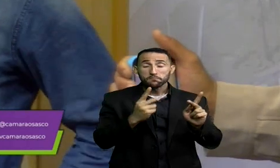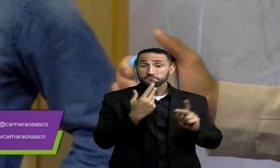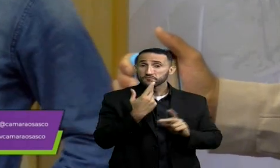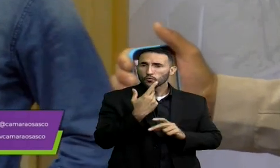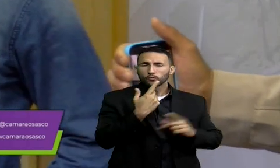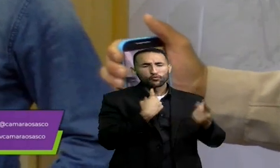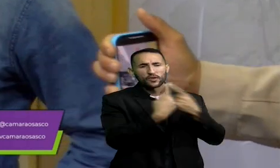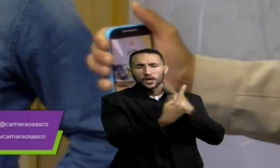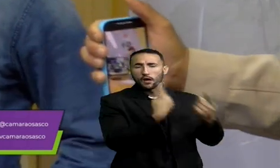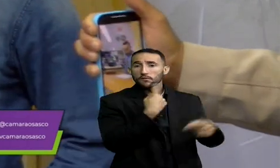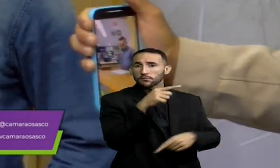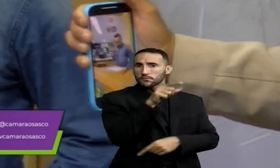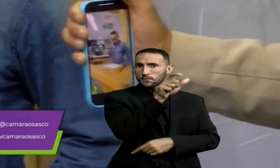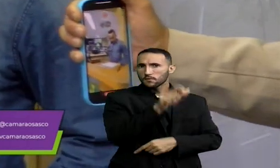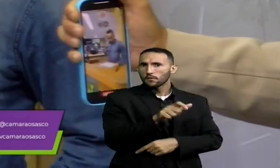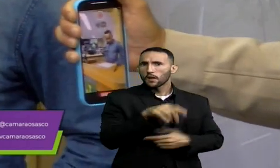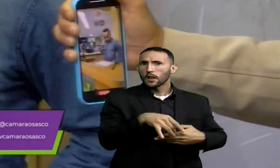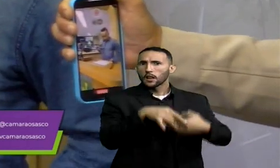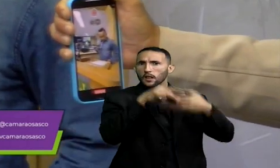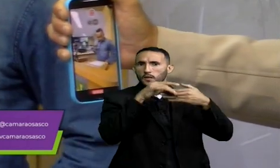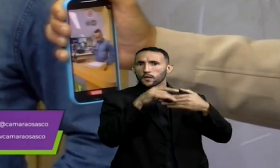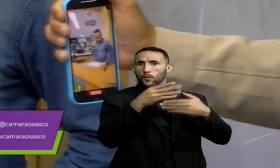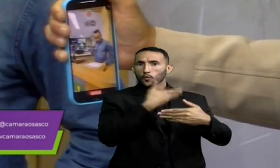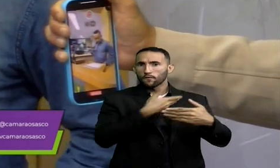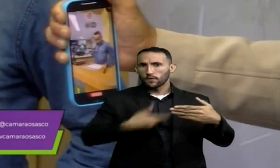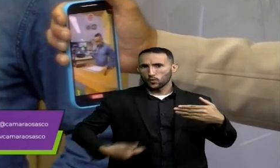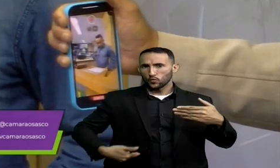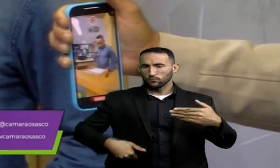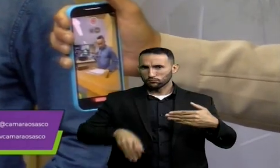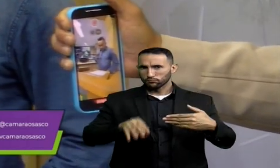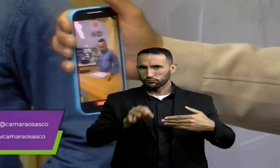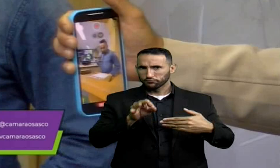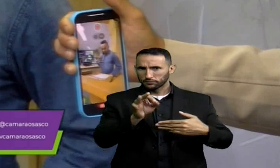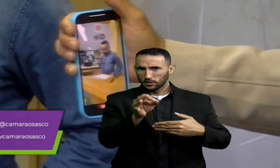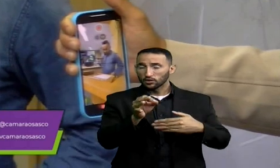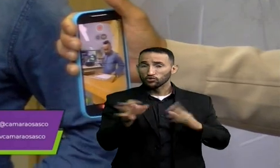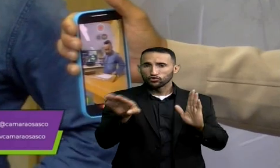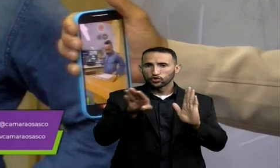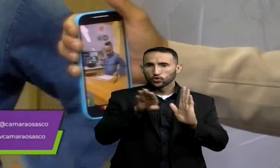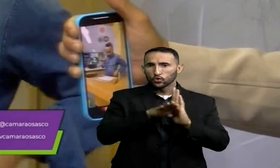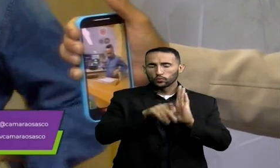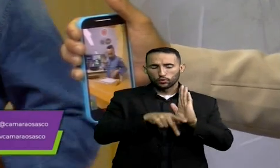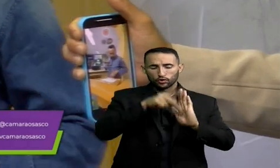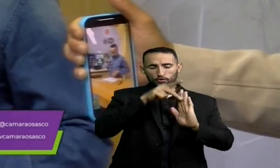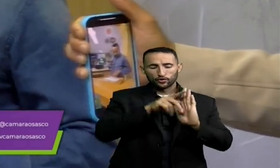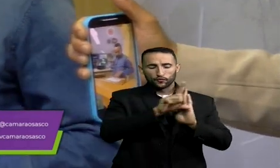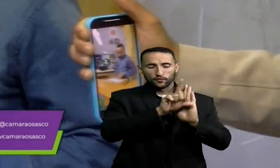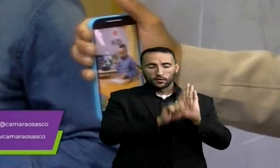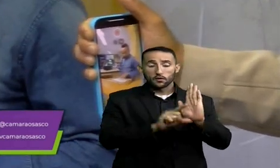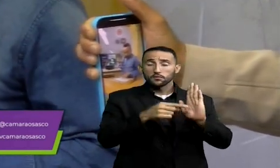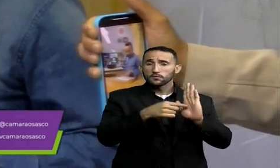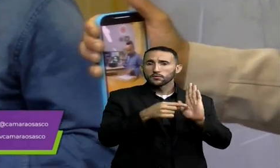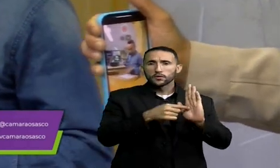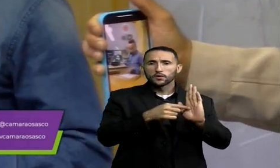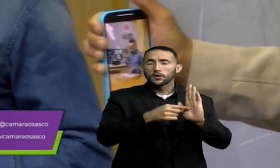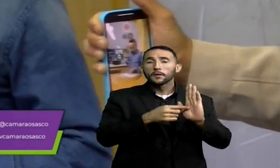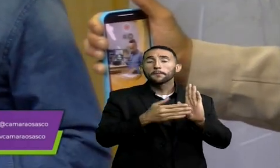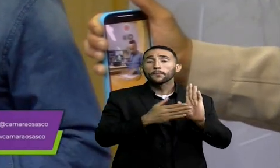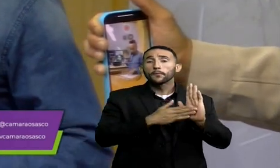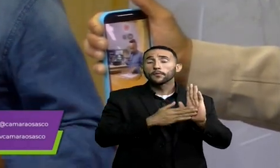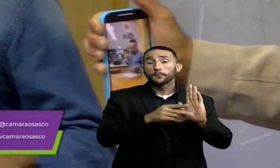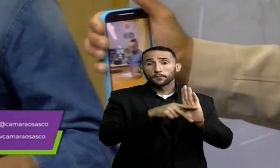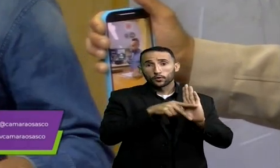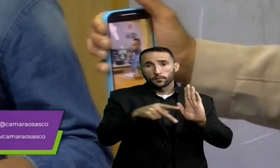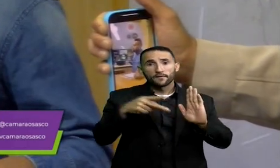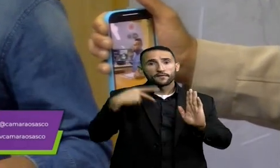vendo aqui no meu gabinete que chegou um projeto de lei indicado pelo pelo